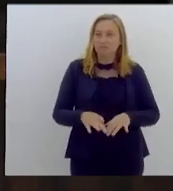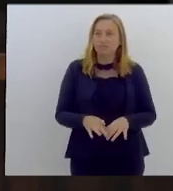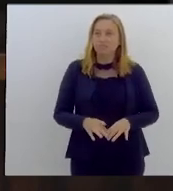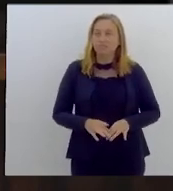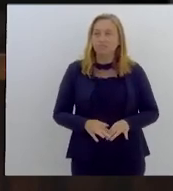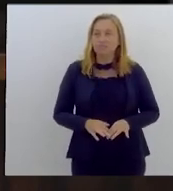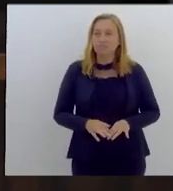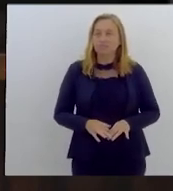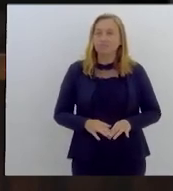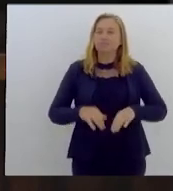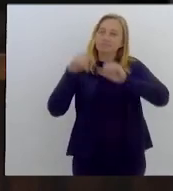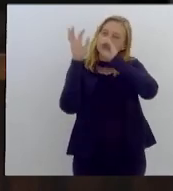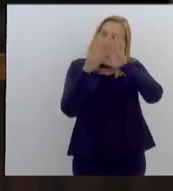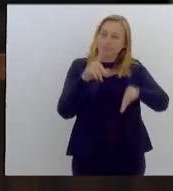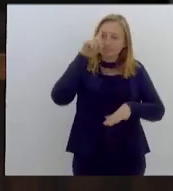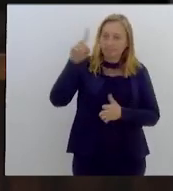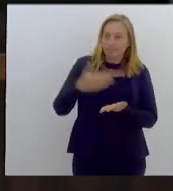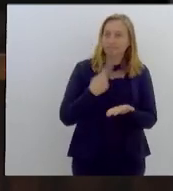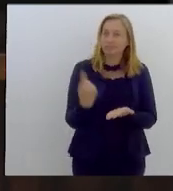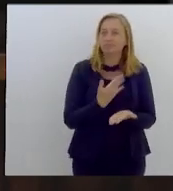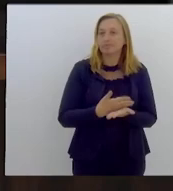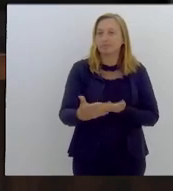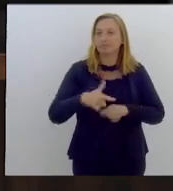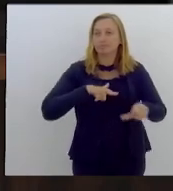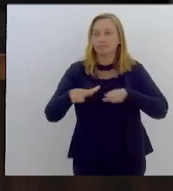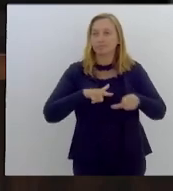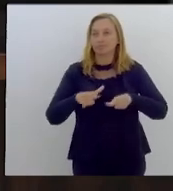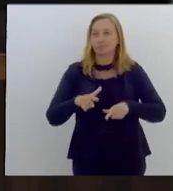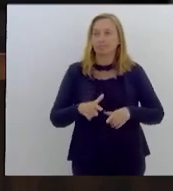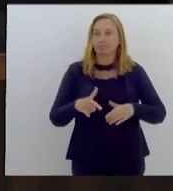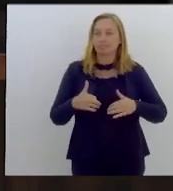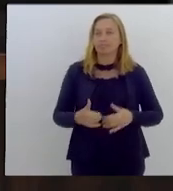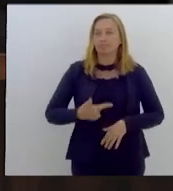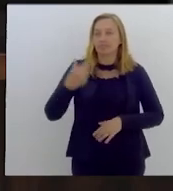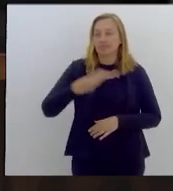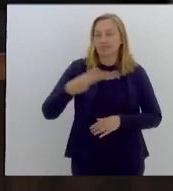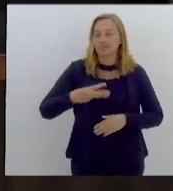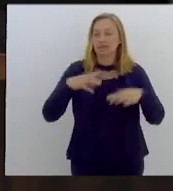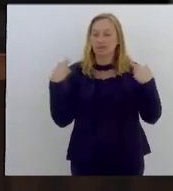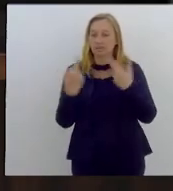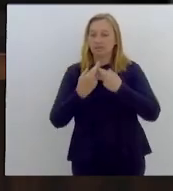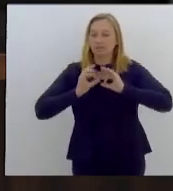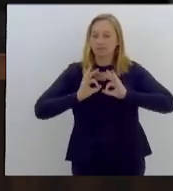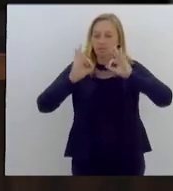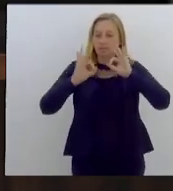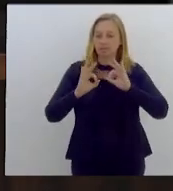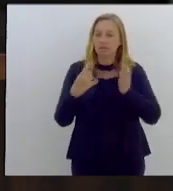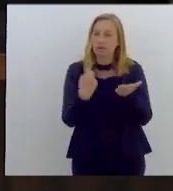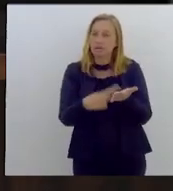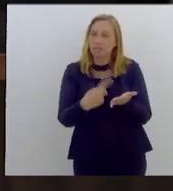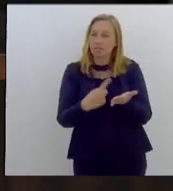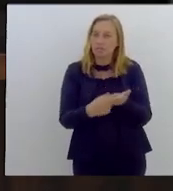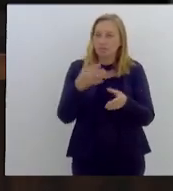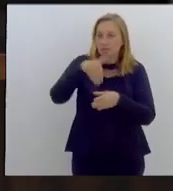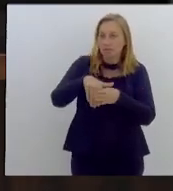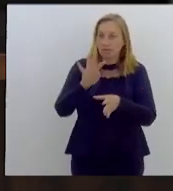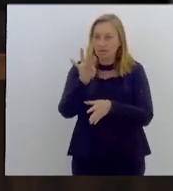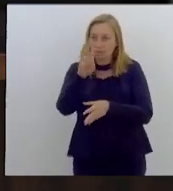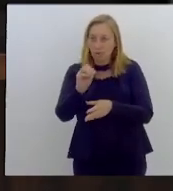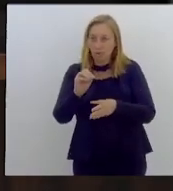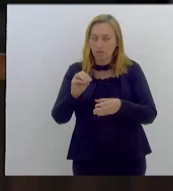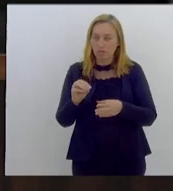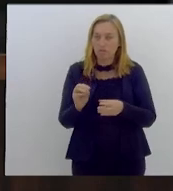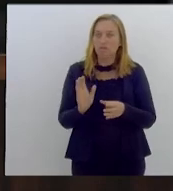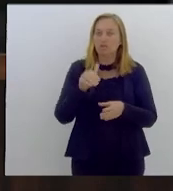Edital do orçamento. Havendo um número legal sobre a proteção de Deus, iniciamos o nosso trabalho. Está aberta a terceira sessão extraordinária, com acordo de votarmos em bloco,